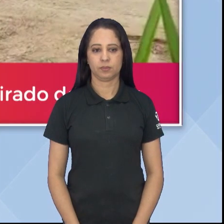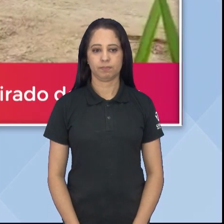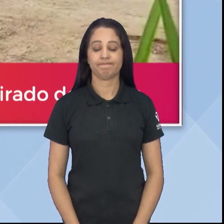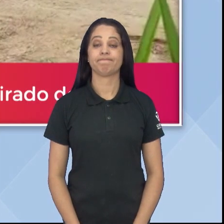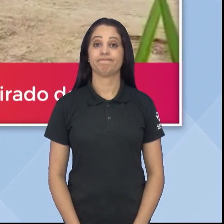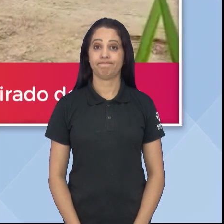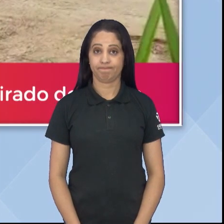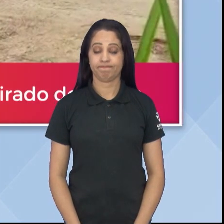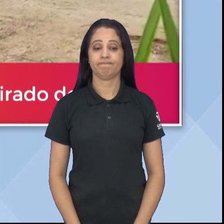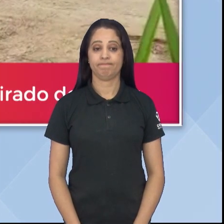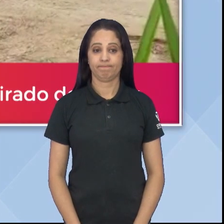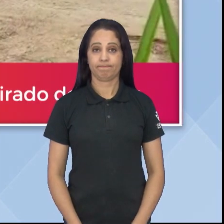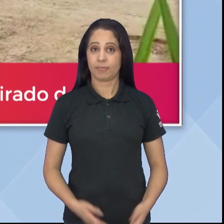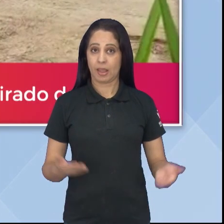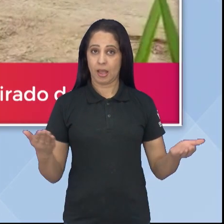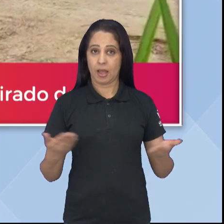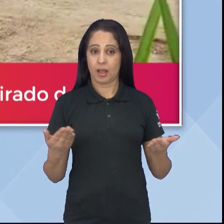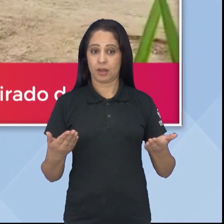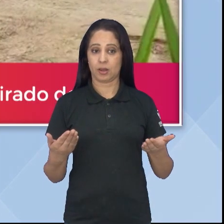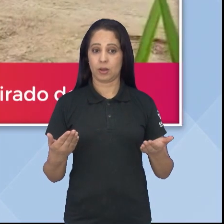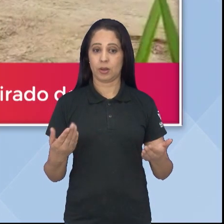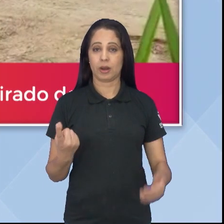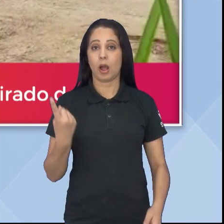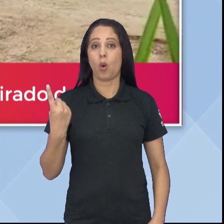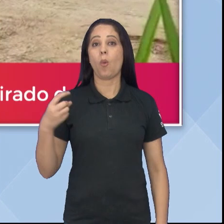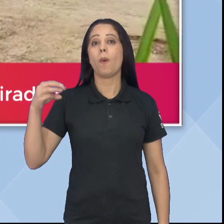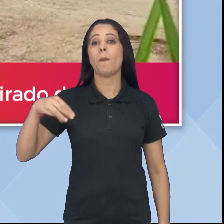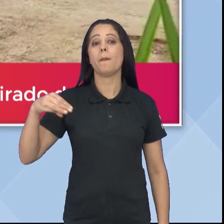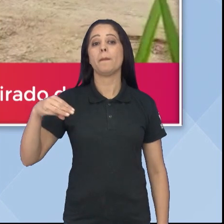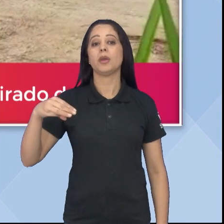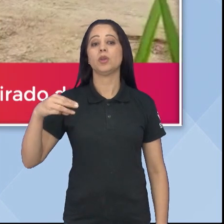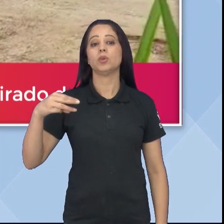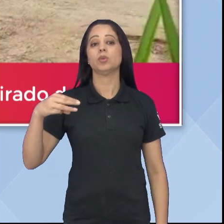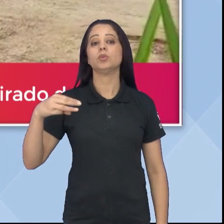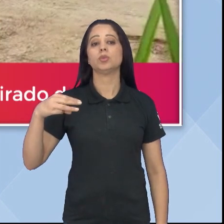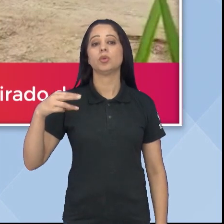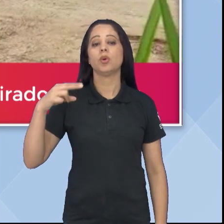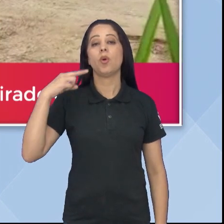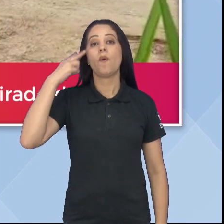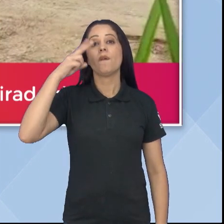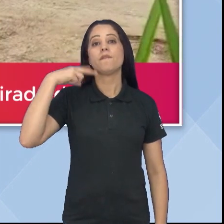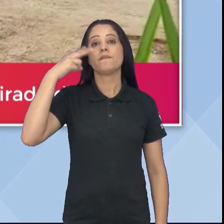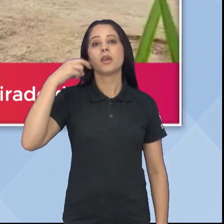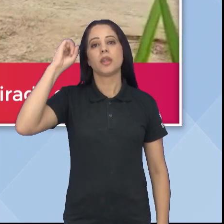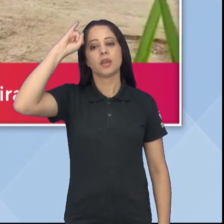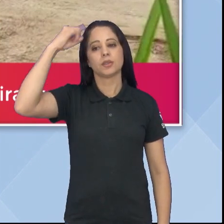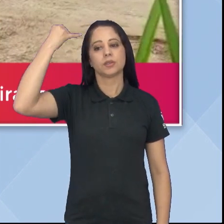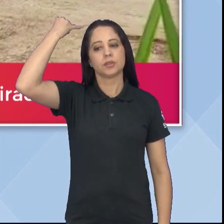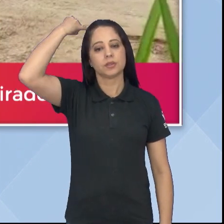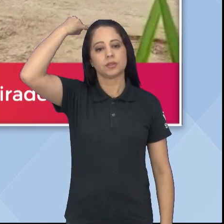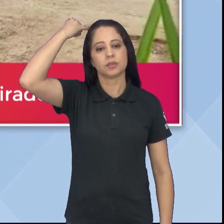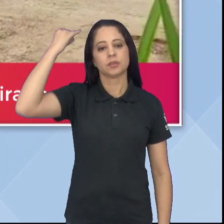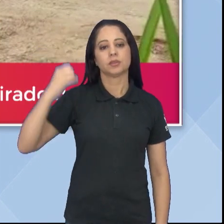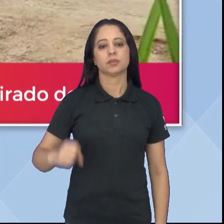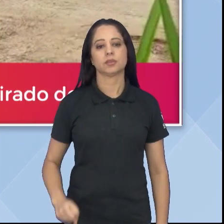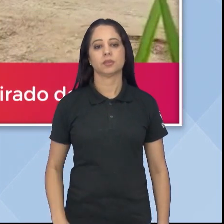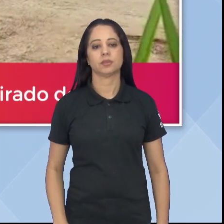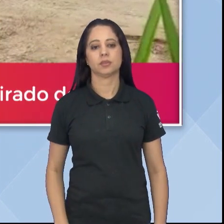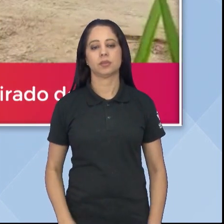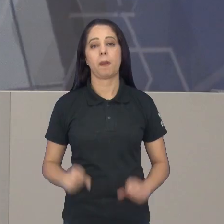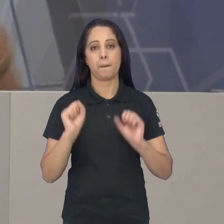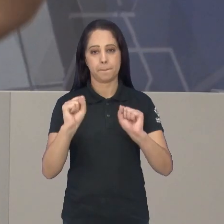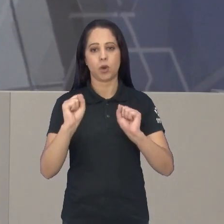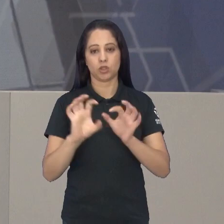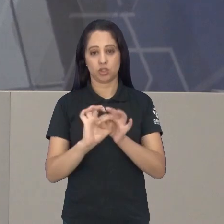Bom, eu vou ceder aqui um minuto para o... Vou ceder para o Zé Cláudio, porque eu vou para outra proposta. Pode falar,